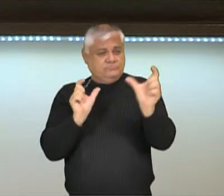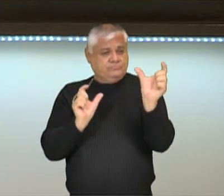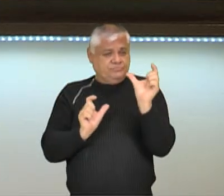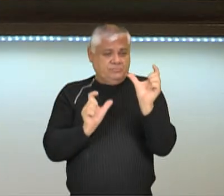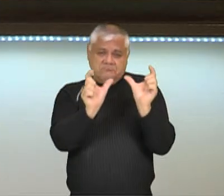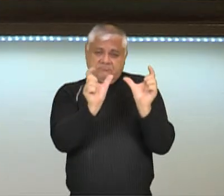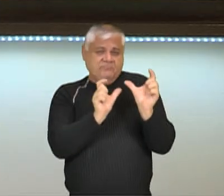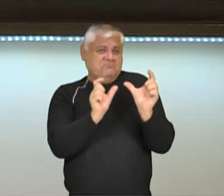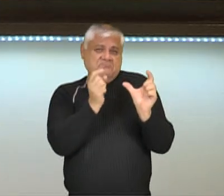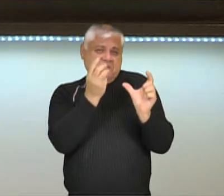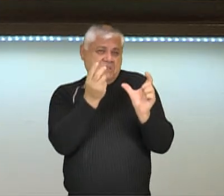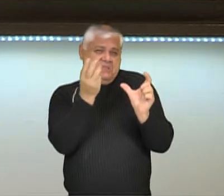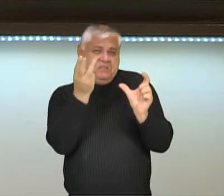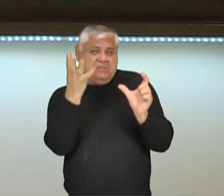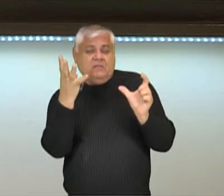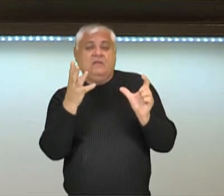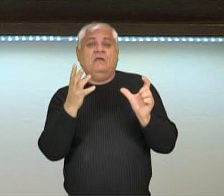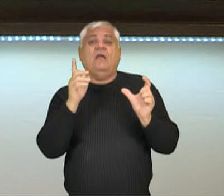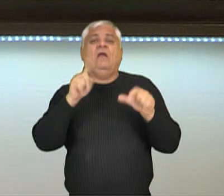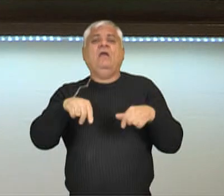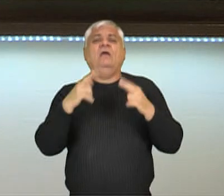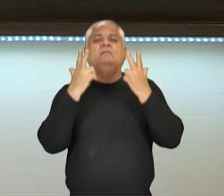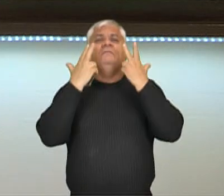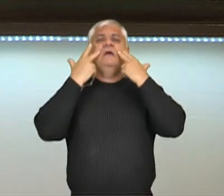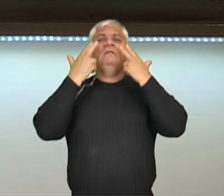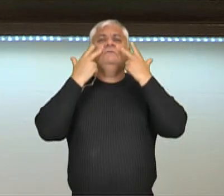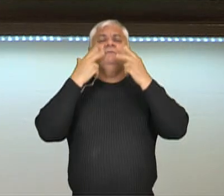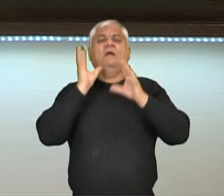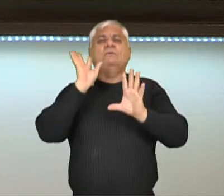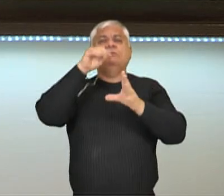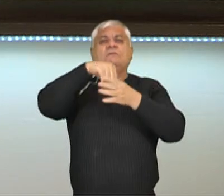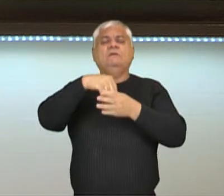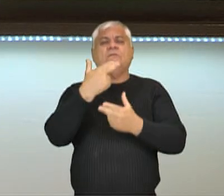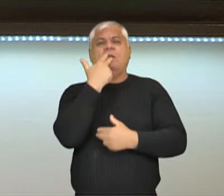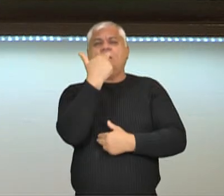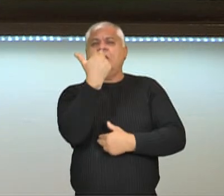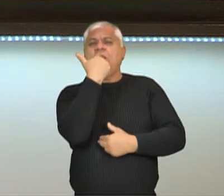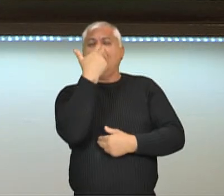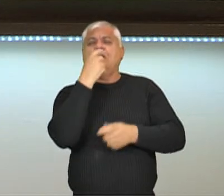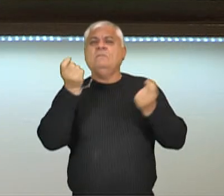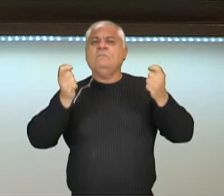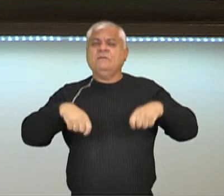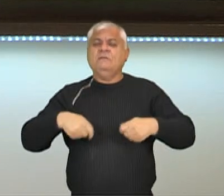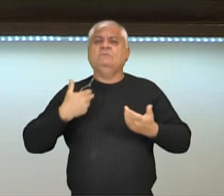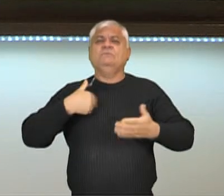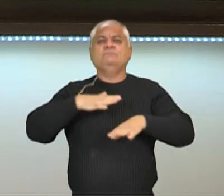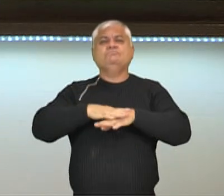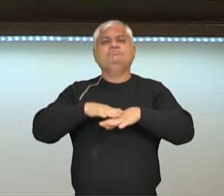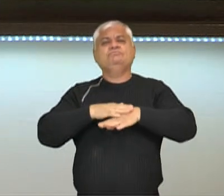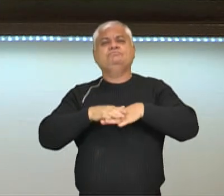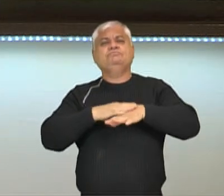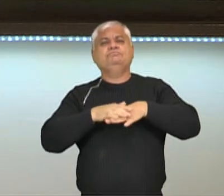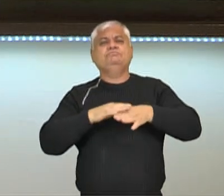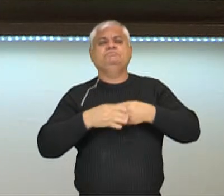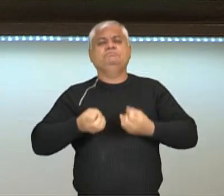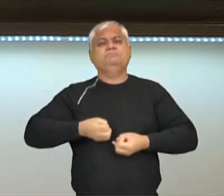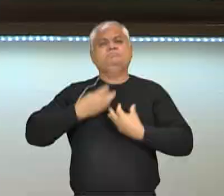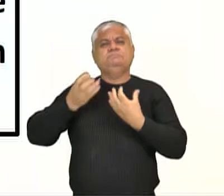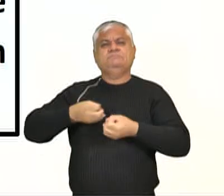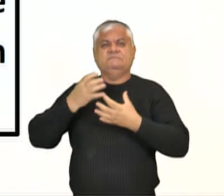palavras, essa combinação ela acontece naturalmente dentro da língua para que eu possa poder me expressar de alguma